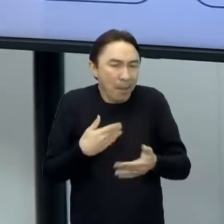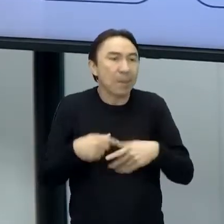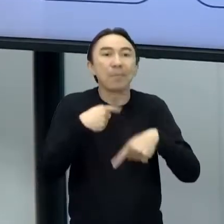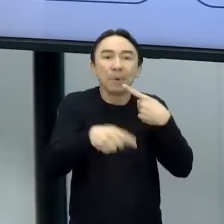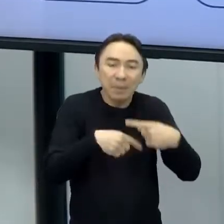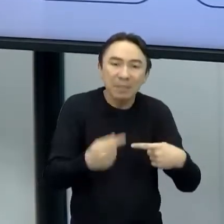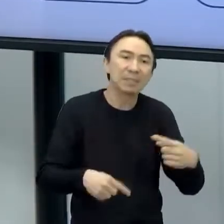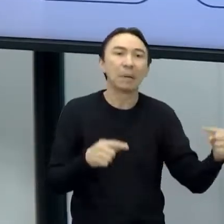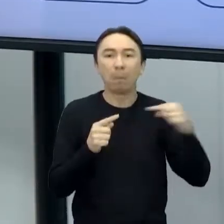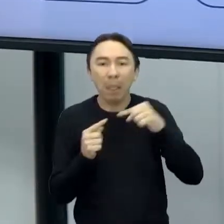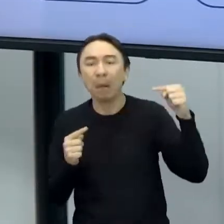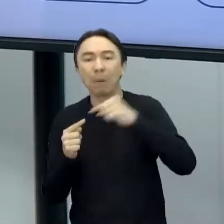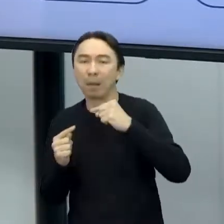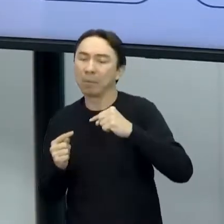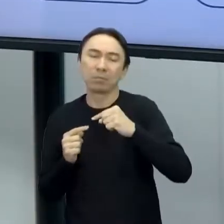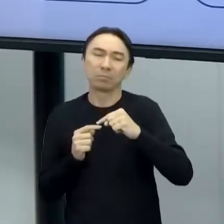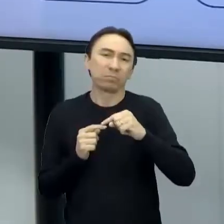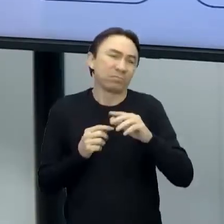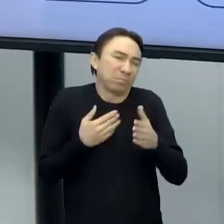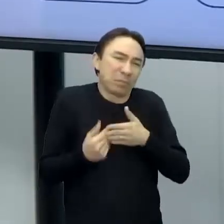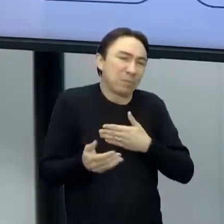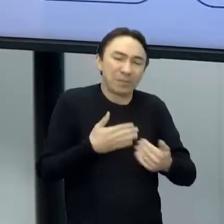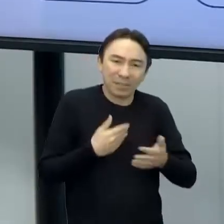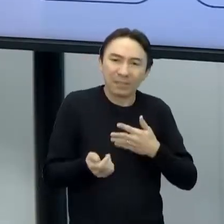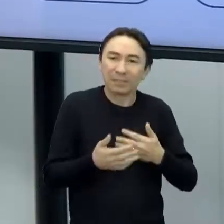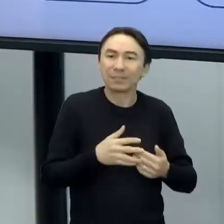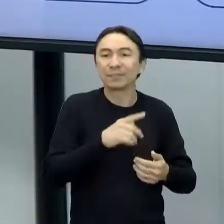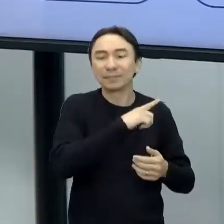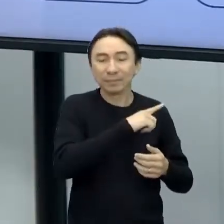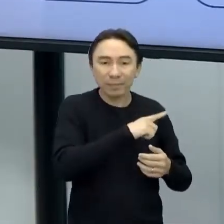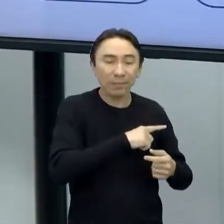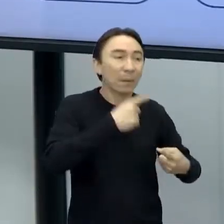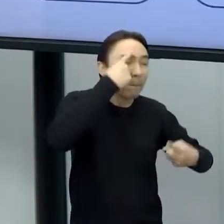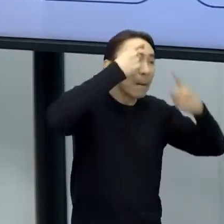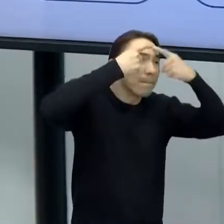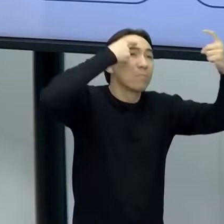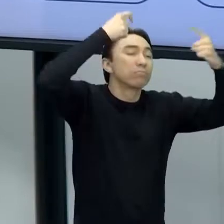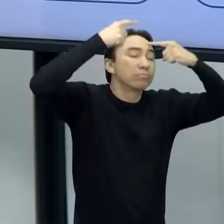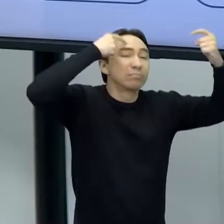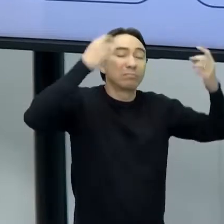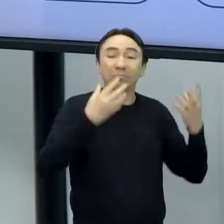dessa chuva de ideias, desse brainstorm, surgem